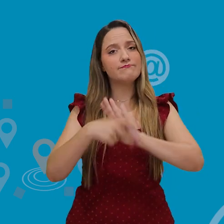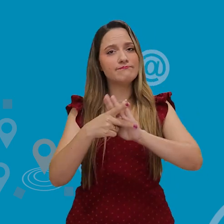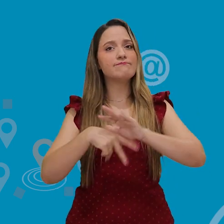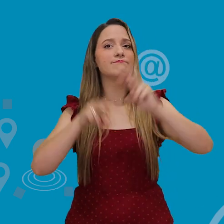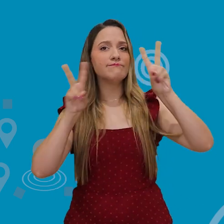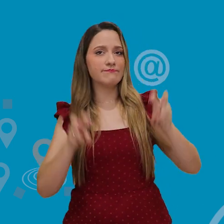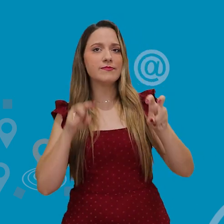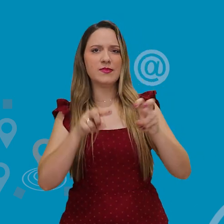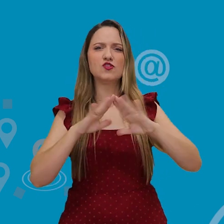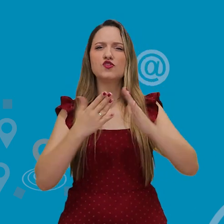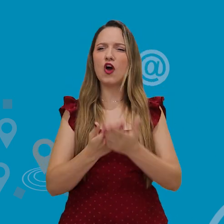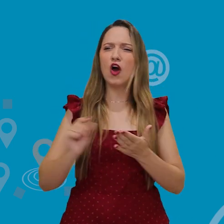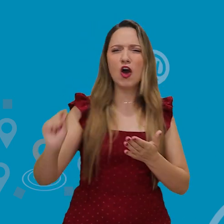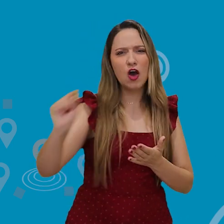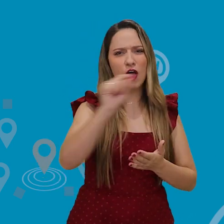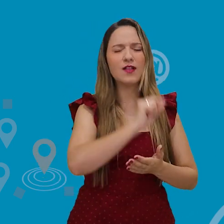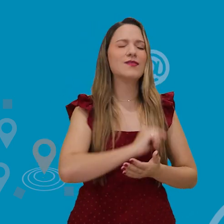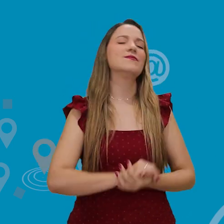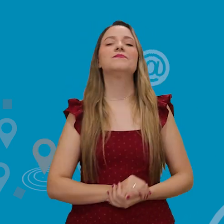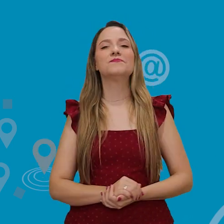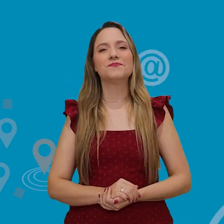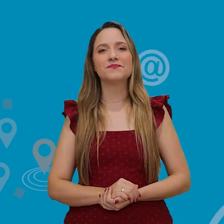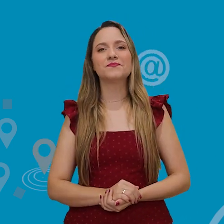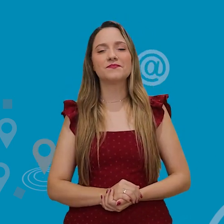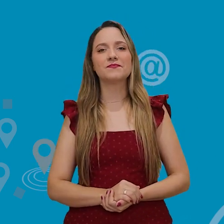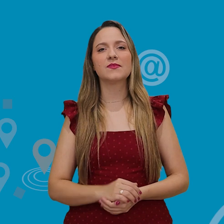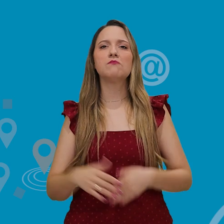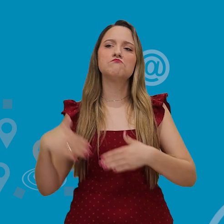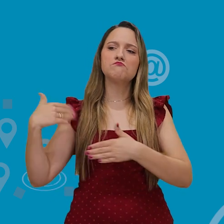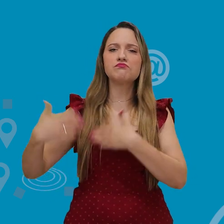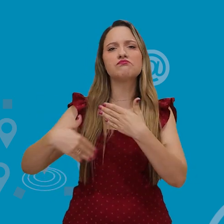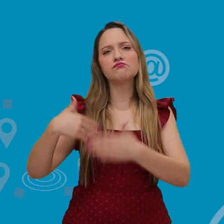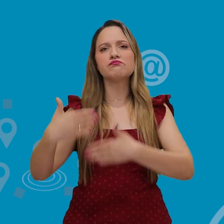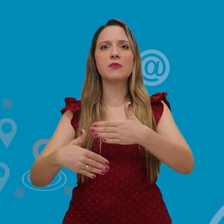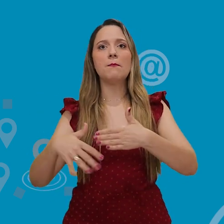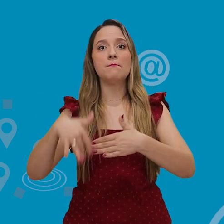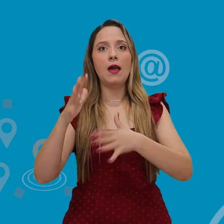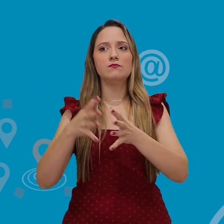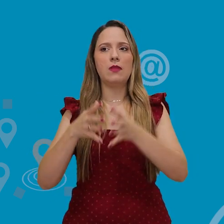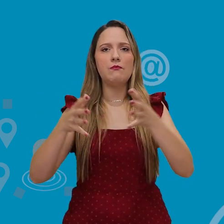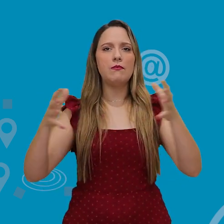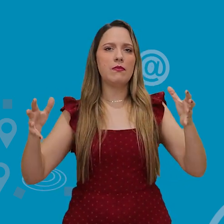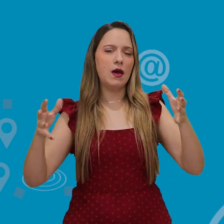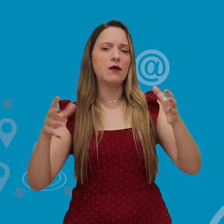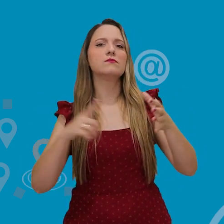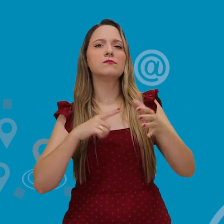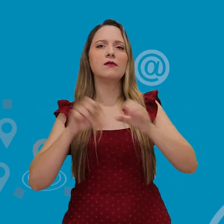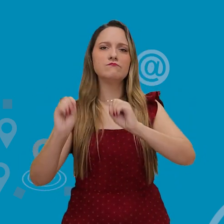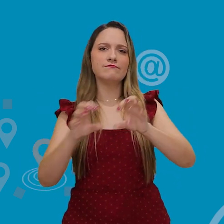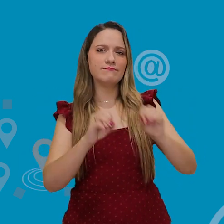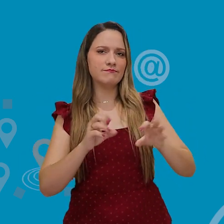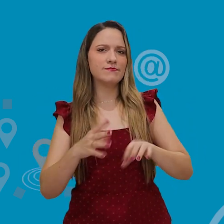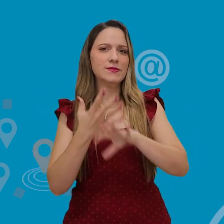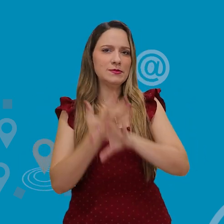começou a desenvolver algum projeto sobre esse tema dentro das escolas e com o tempo foi ganhando um pouco mais